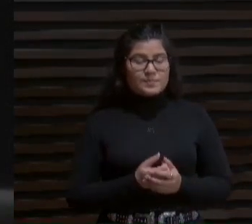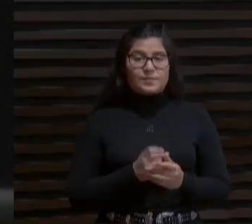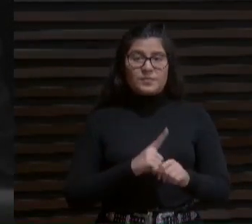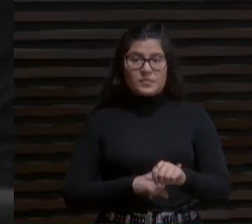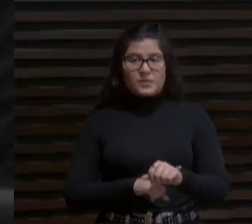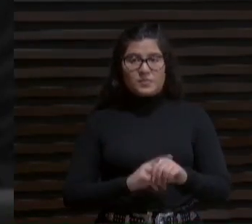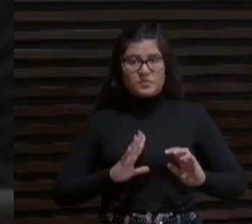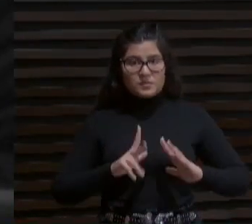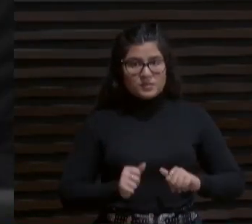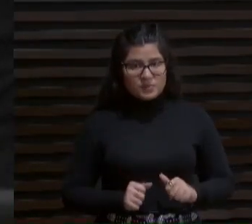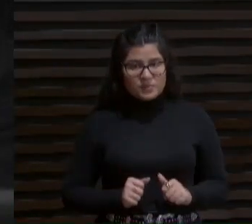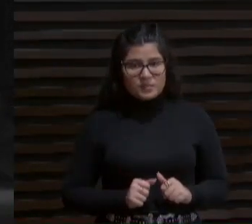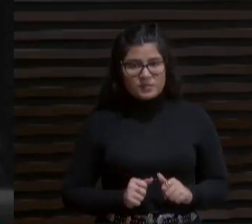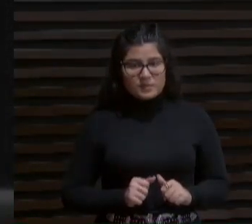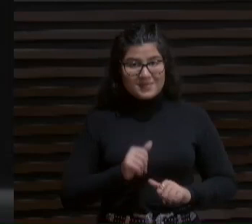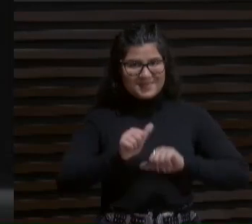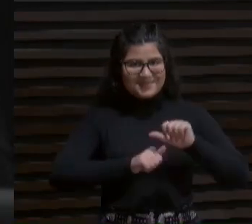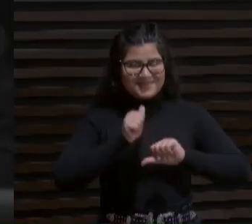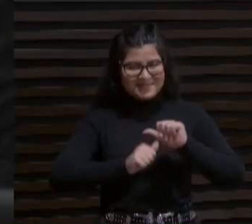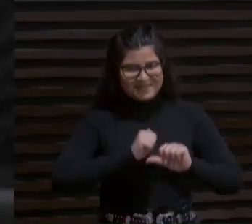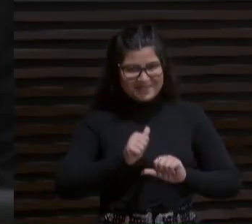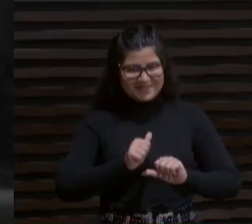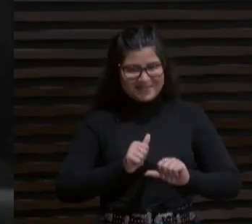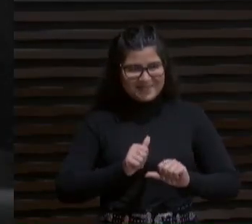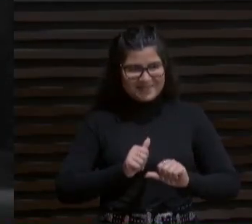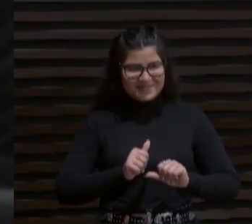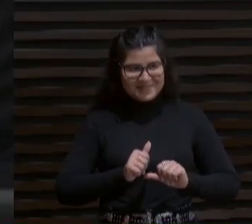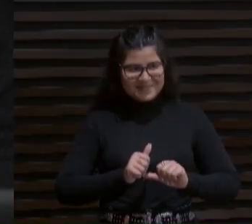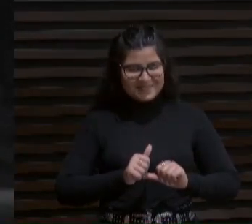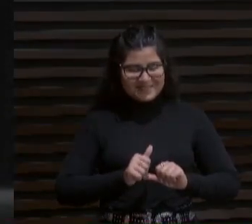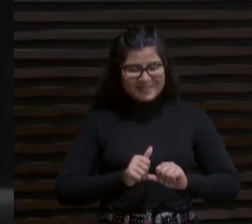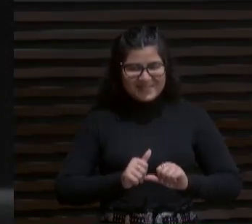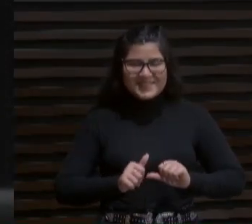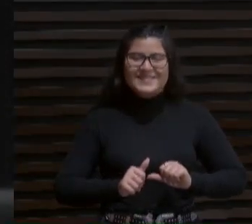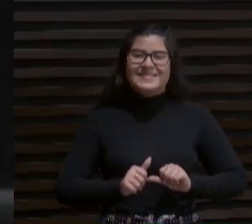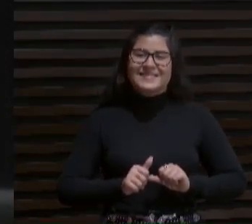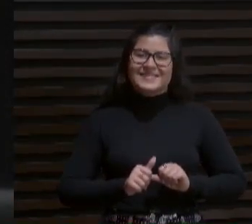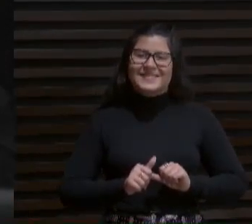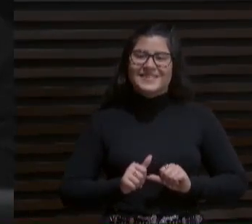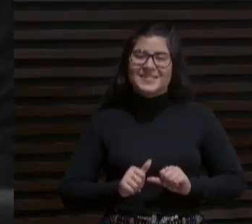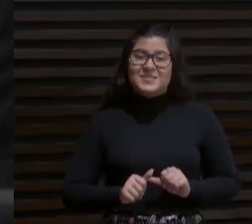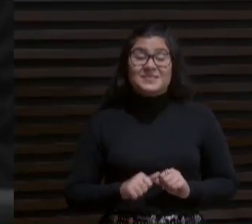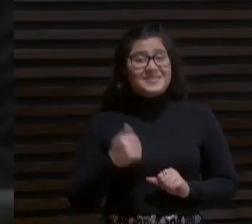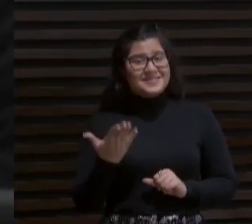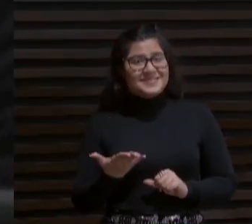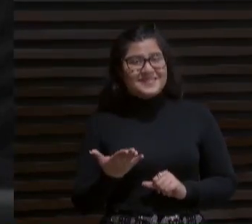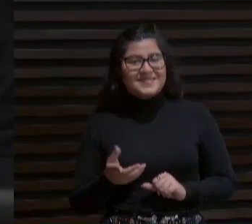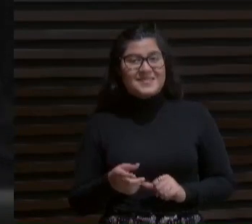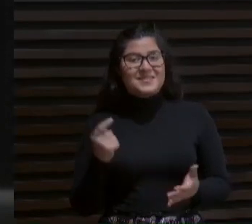corpo corruptível se revestir de incorruptibilidade, o que é mortal, se revestir de imortalidade, então